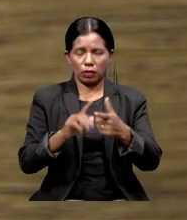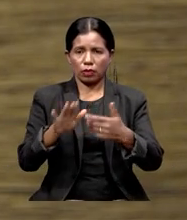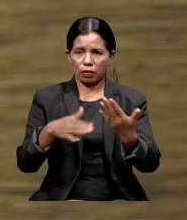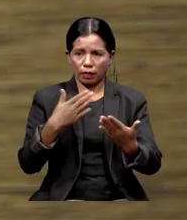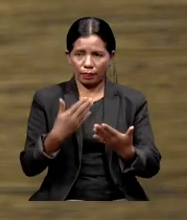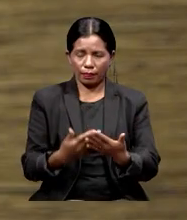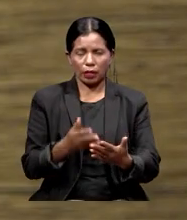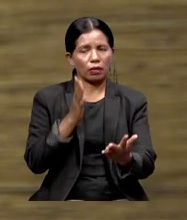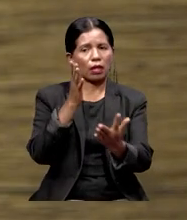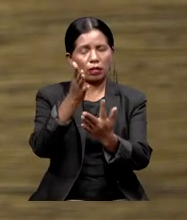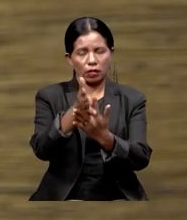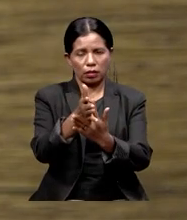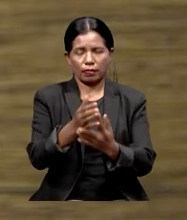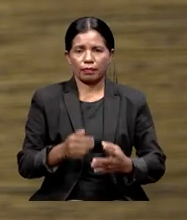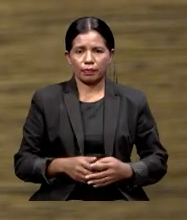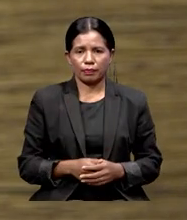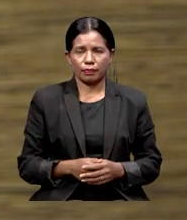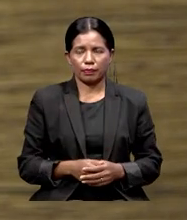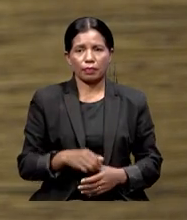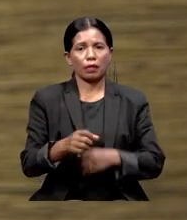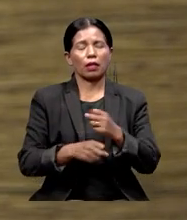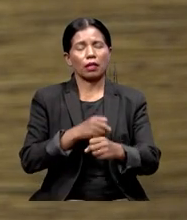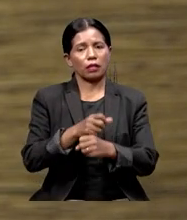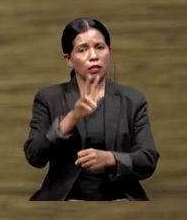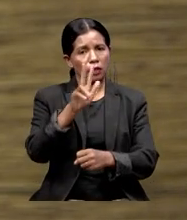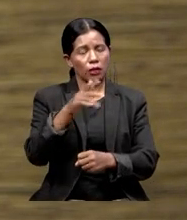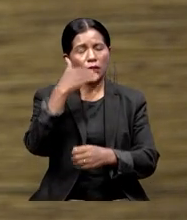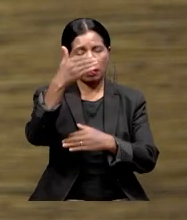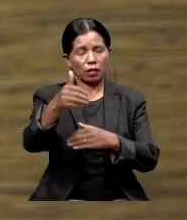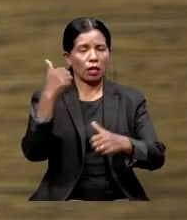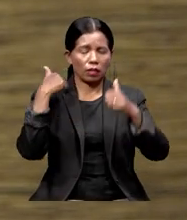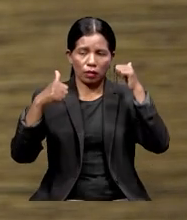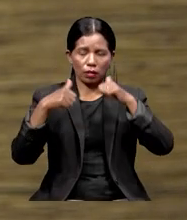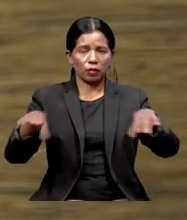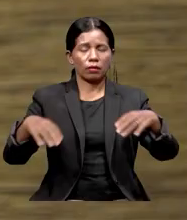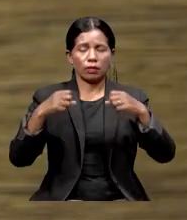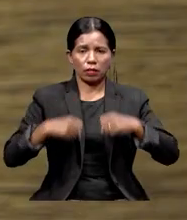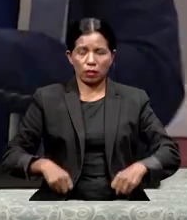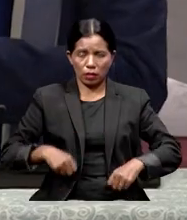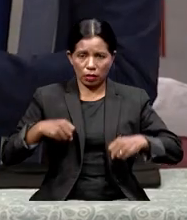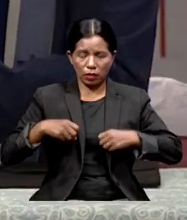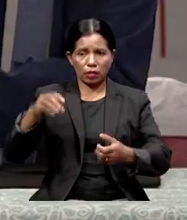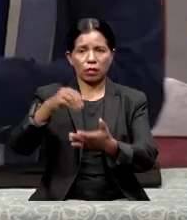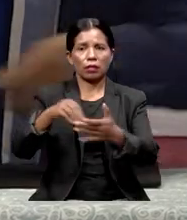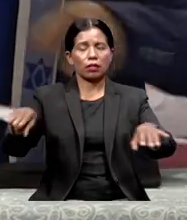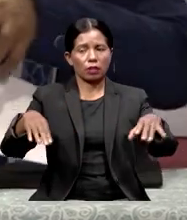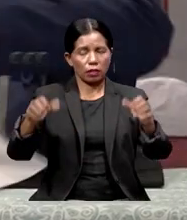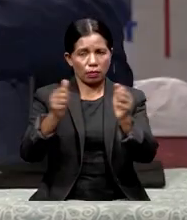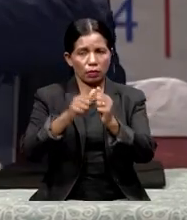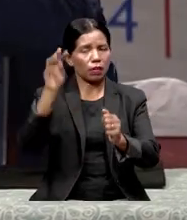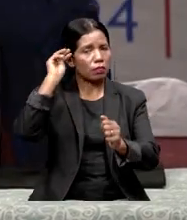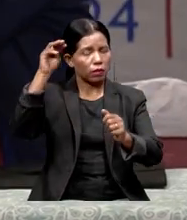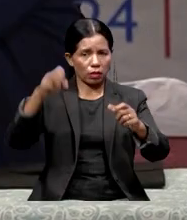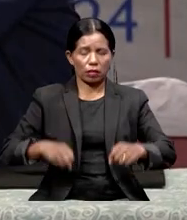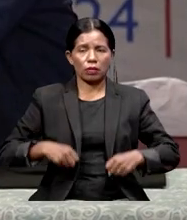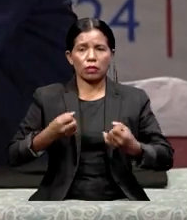have access to health services. E atinam tolo o mai atividade sistema saúde integrado se colabora com o Ministério de Saúde,